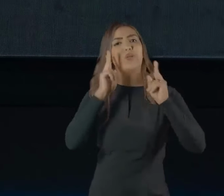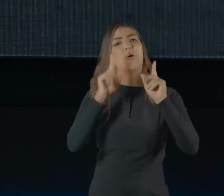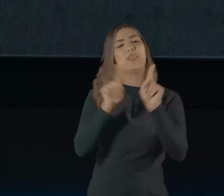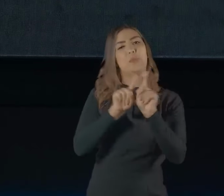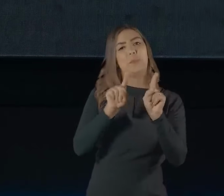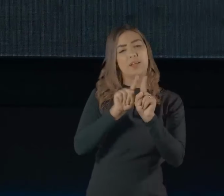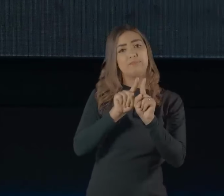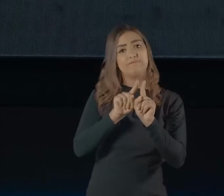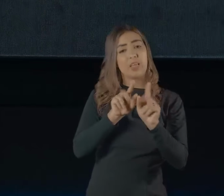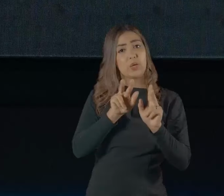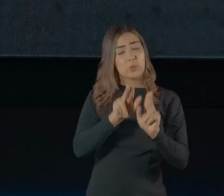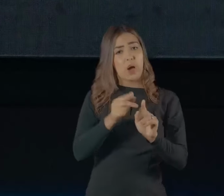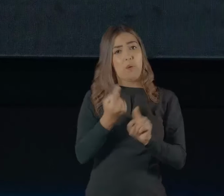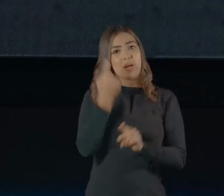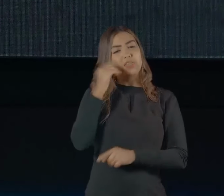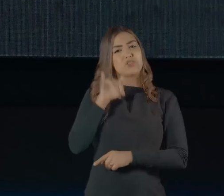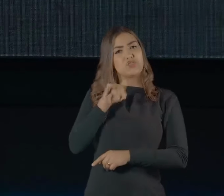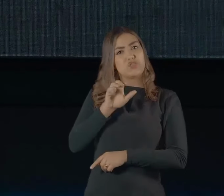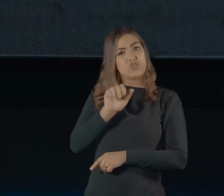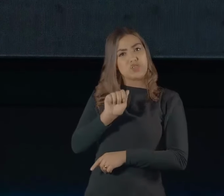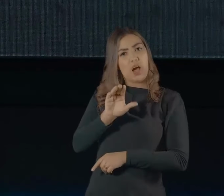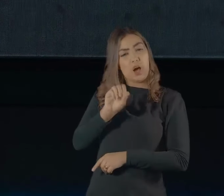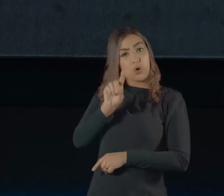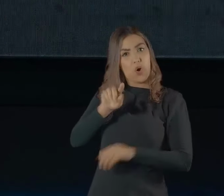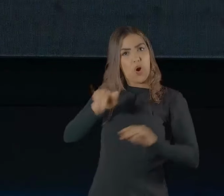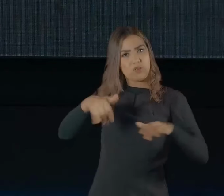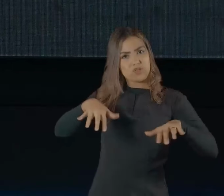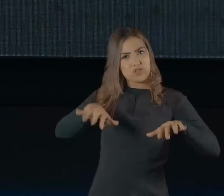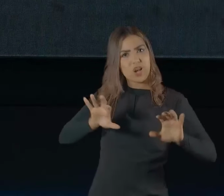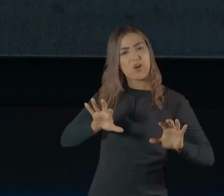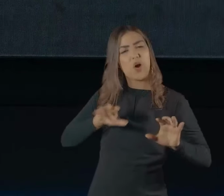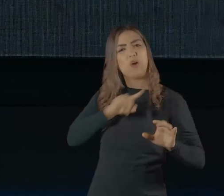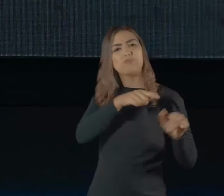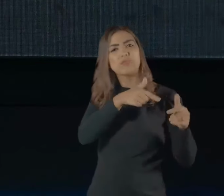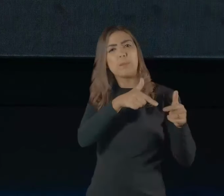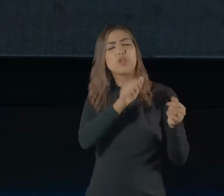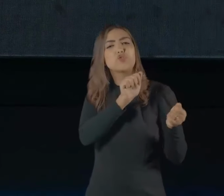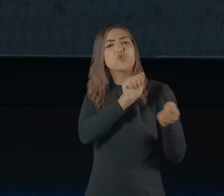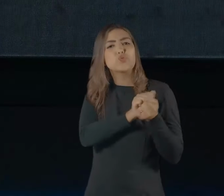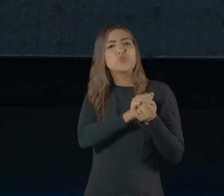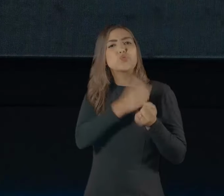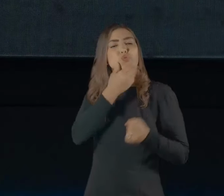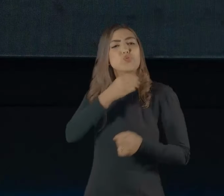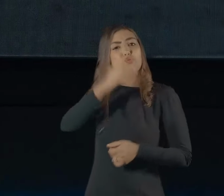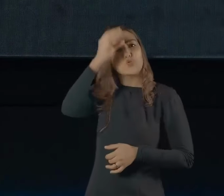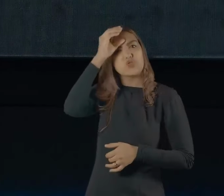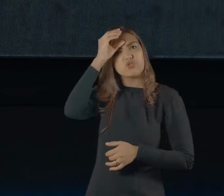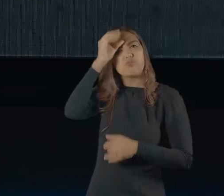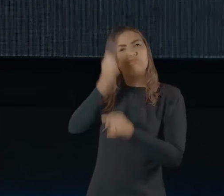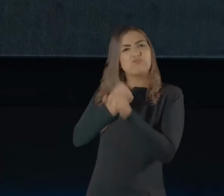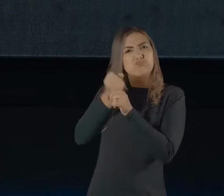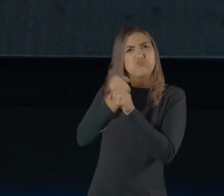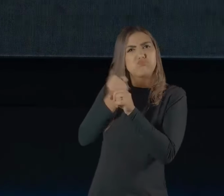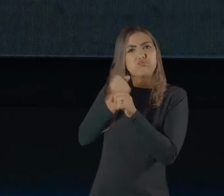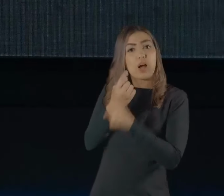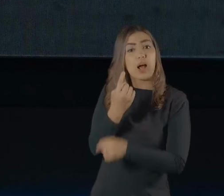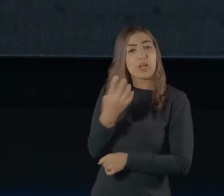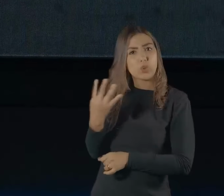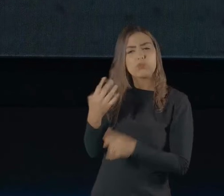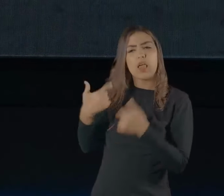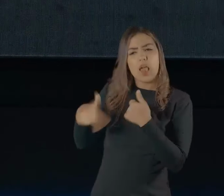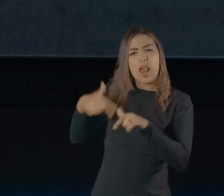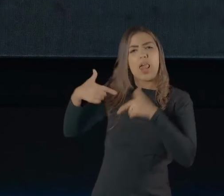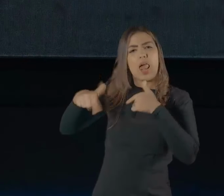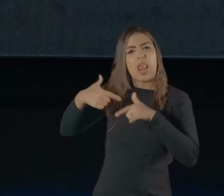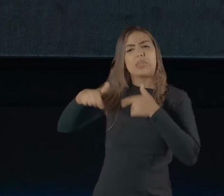esteve trabalhando em Padan Arã, com seu tio Labão, quando ele cumpriu os 14 anos de